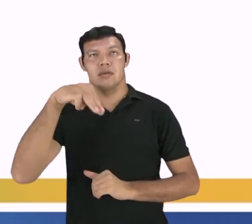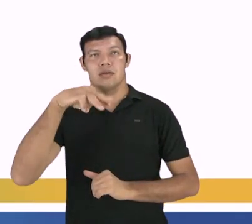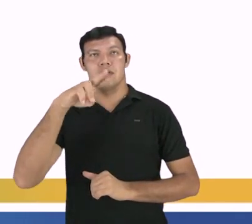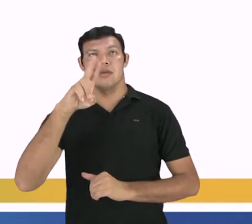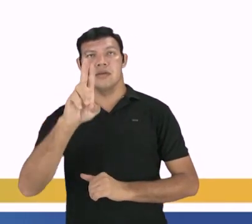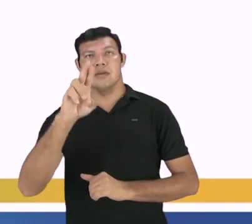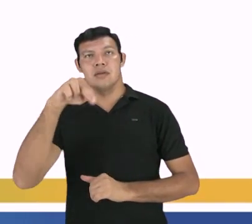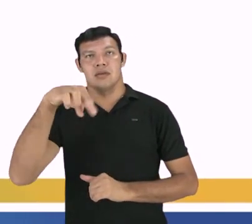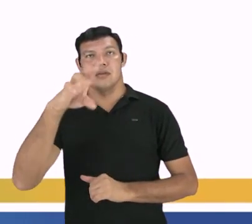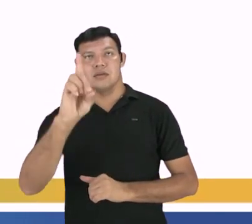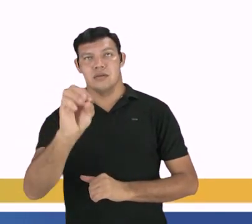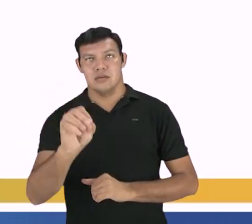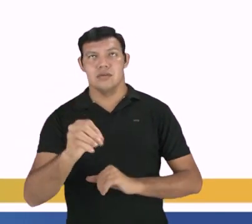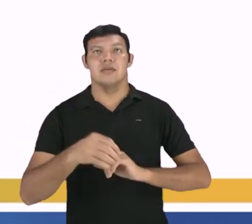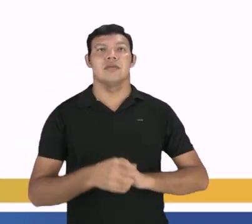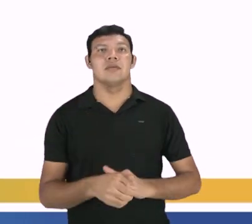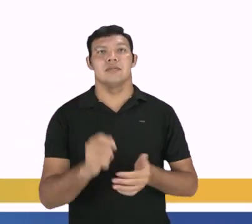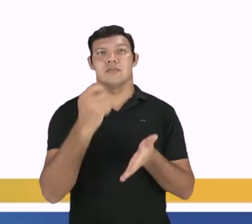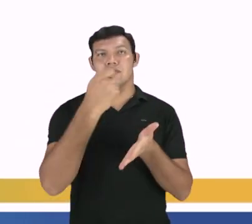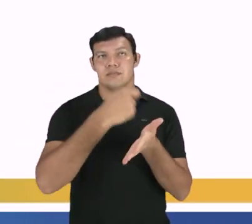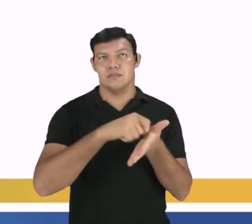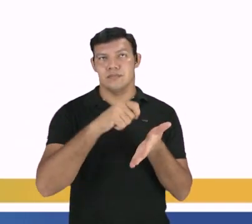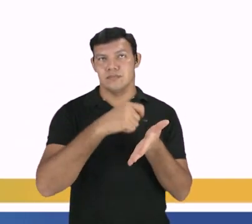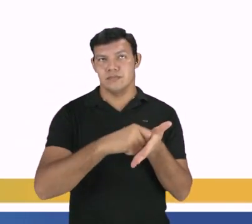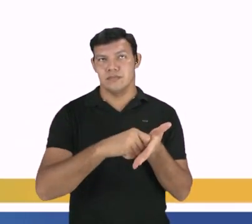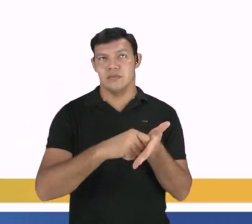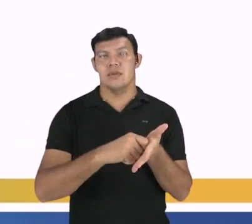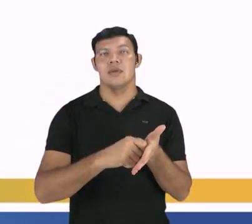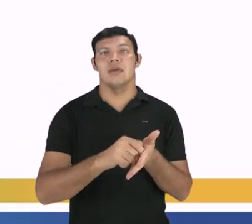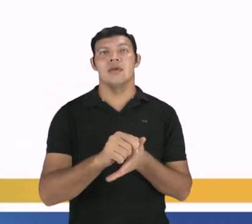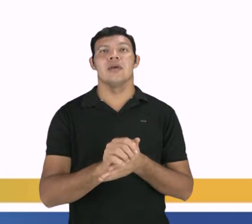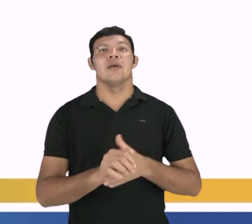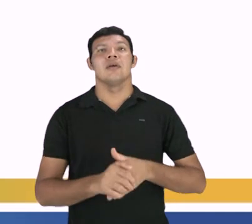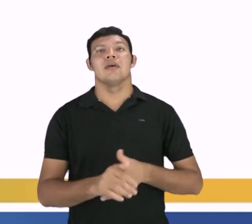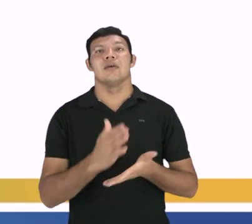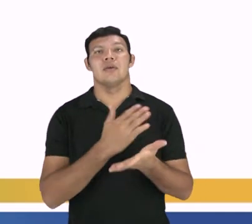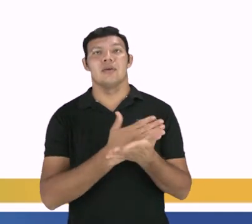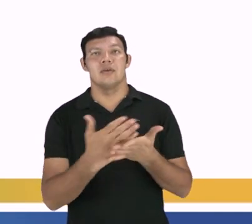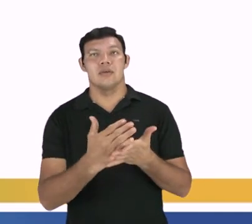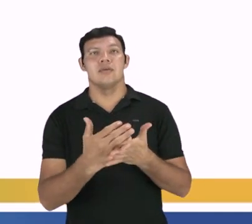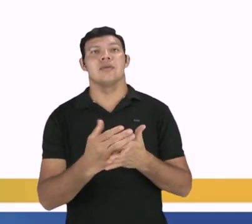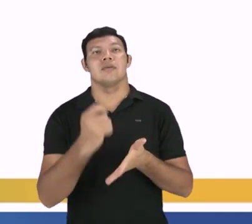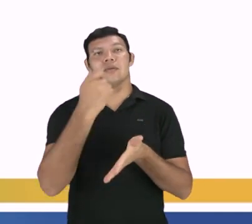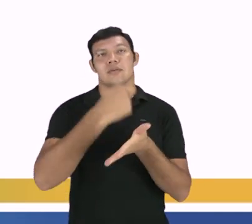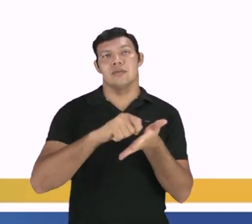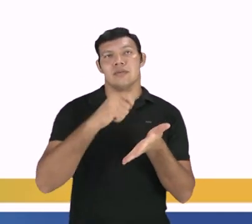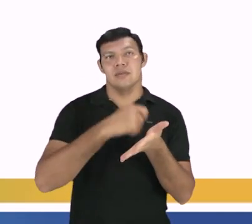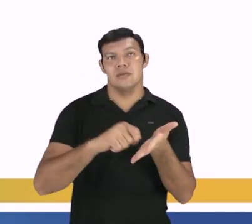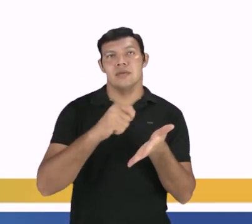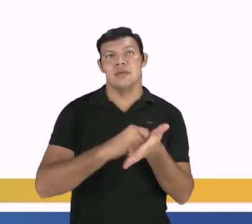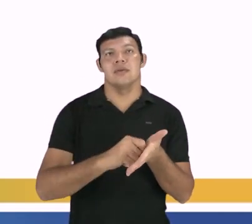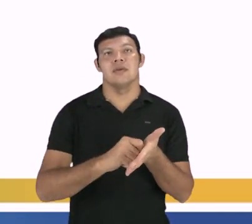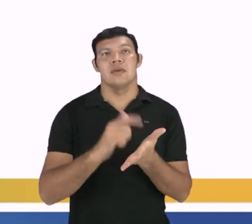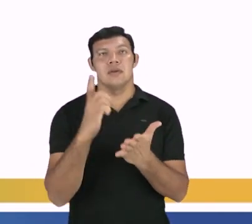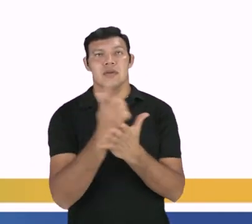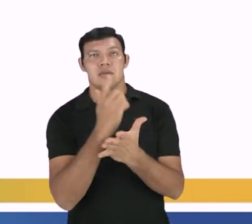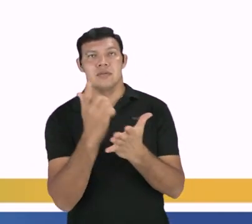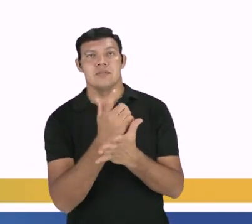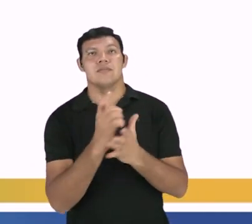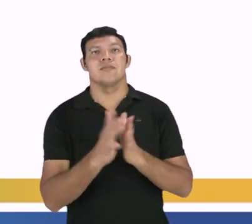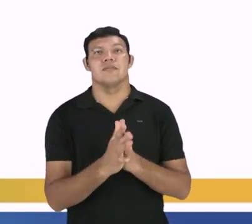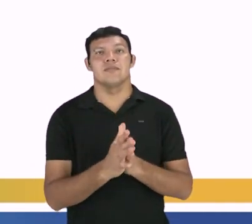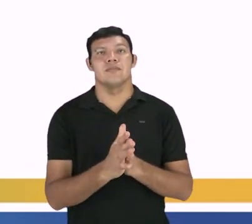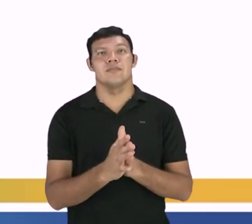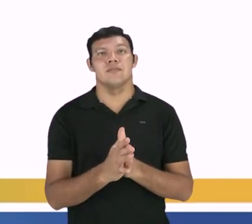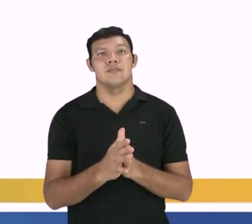Correia, cuja assinatura, né, já disse, iniciou na carreira de escritor através do livro